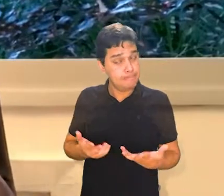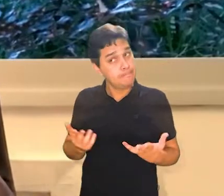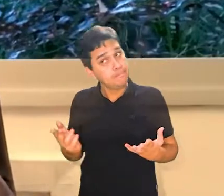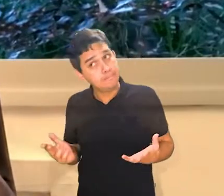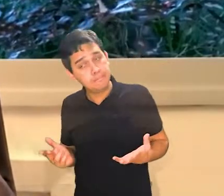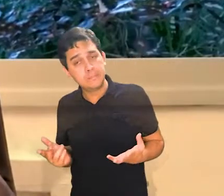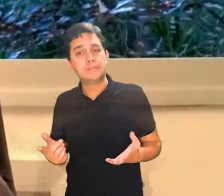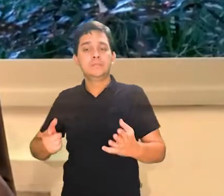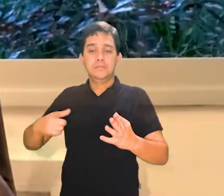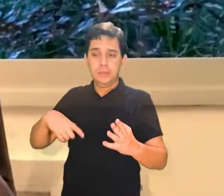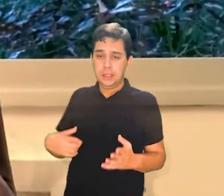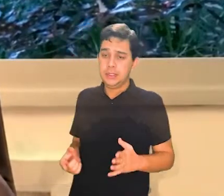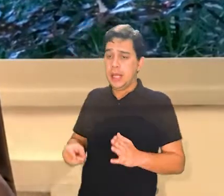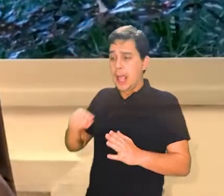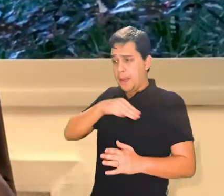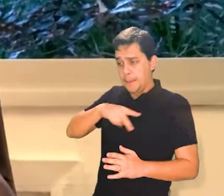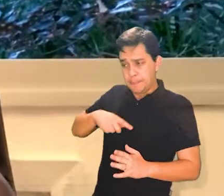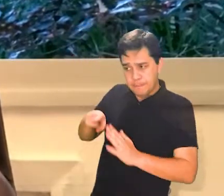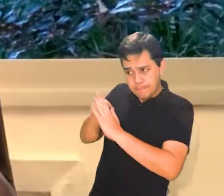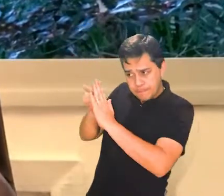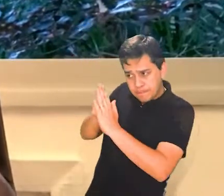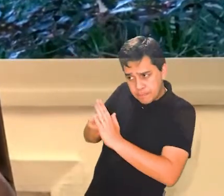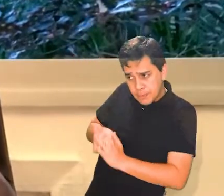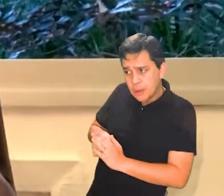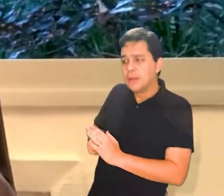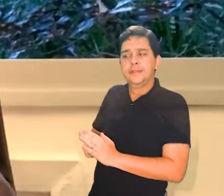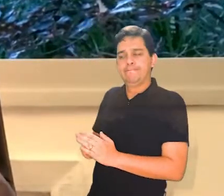a que ele fosse feito